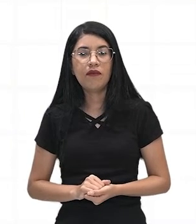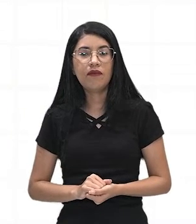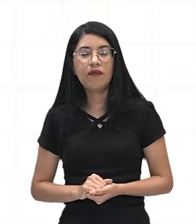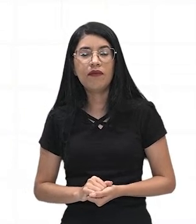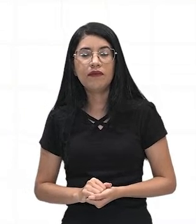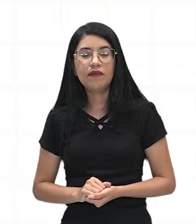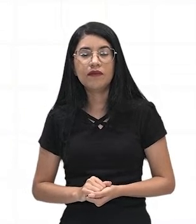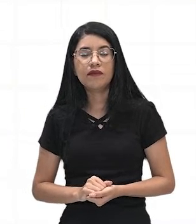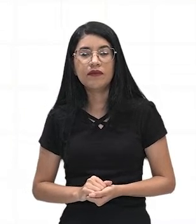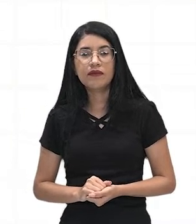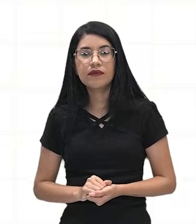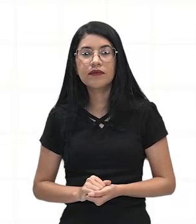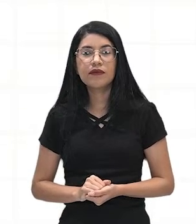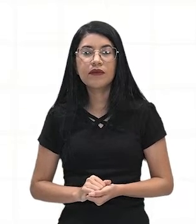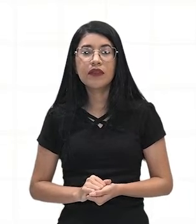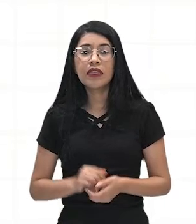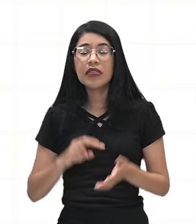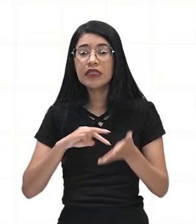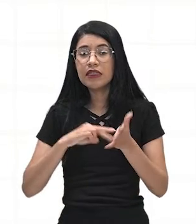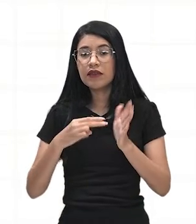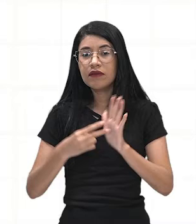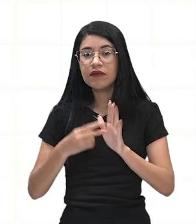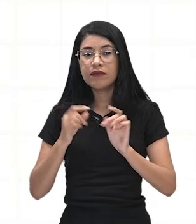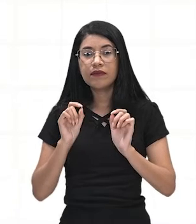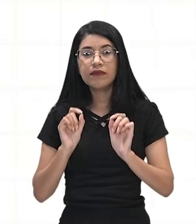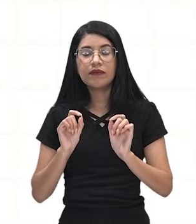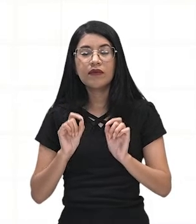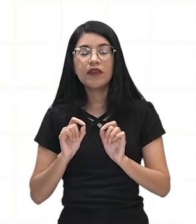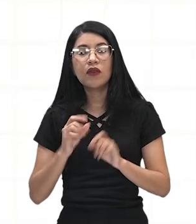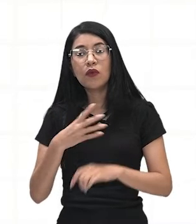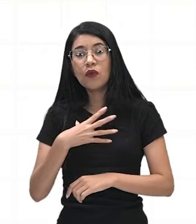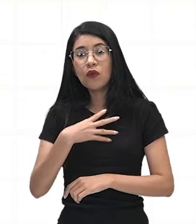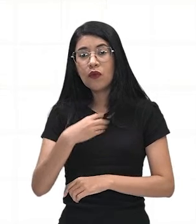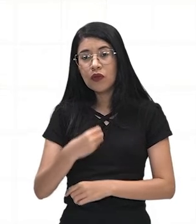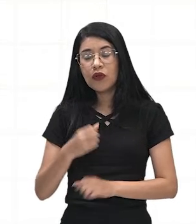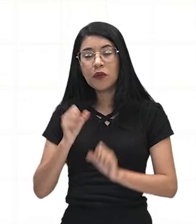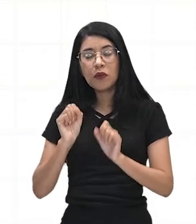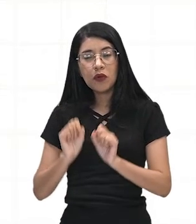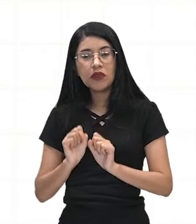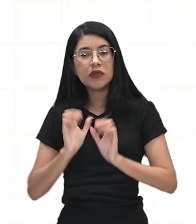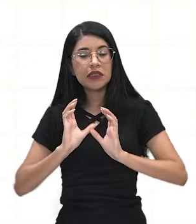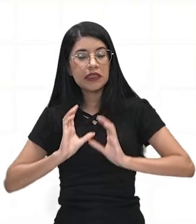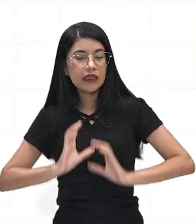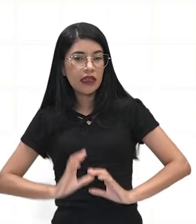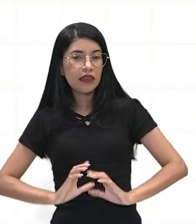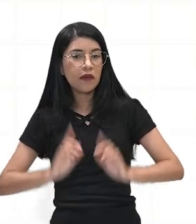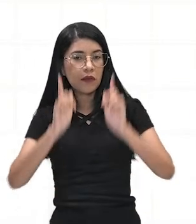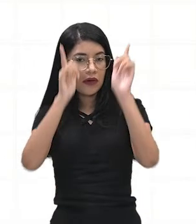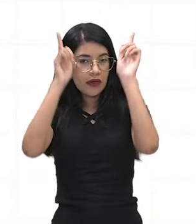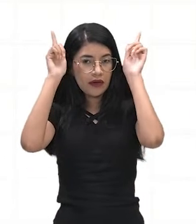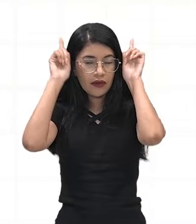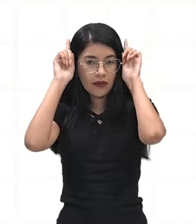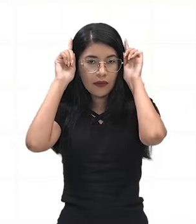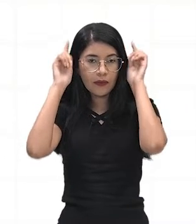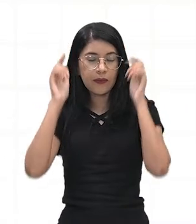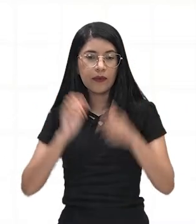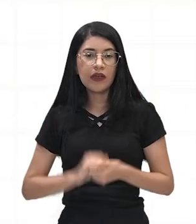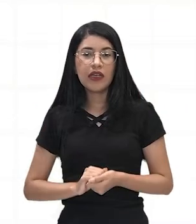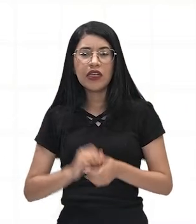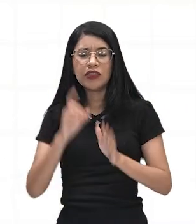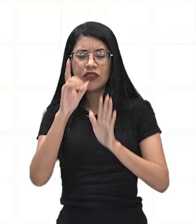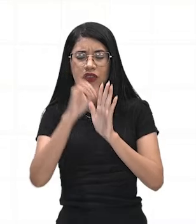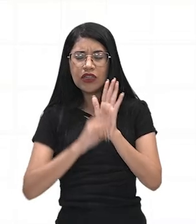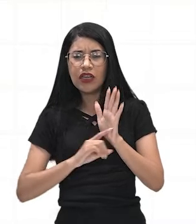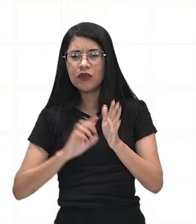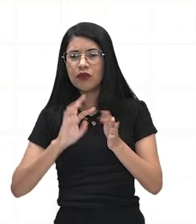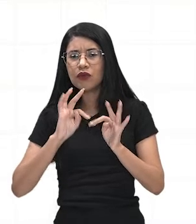grega, porque isso significava que os filhos podiam ser considerados cidadãos gregos, como todos os